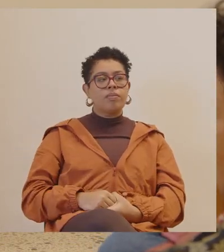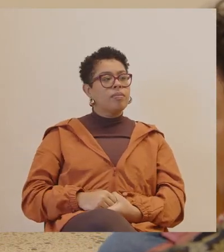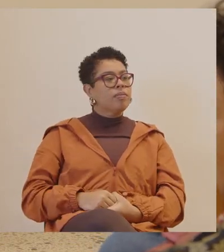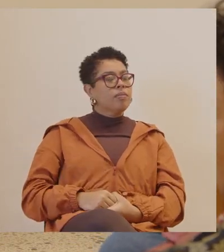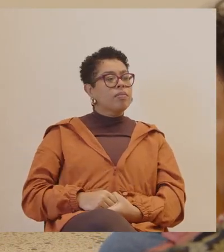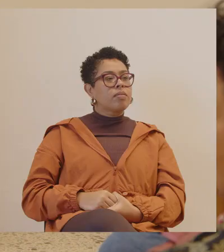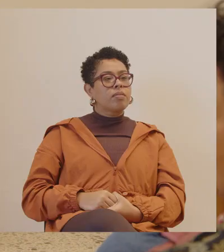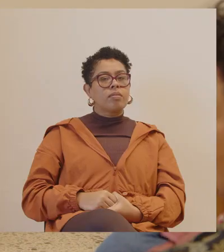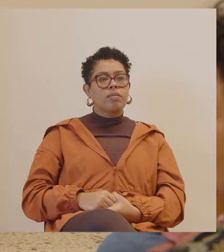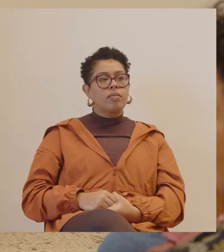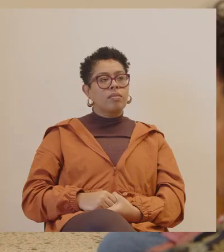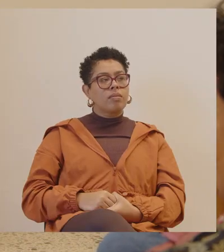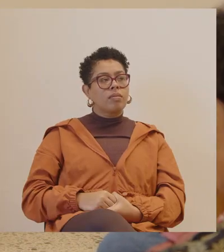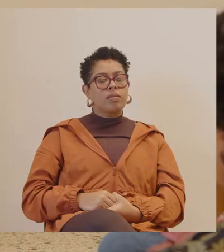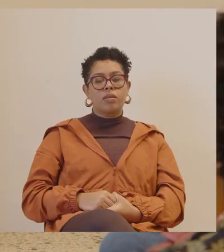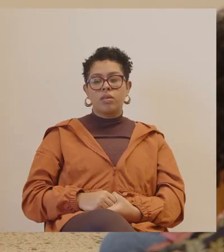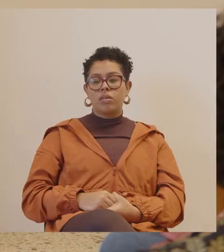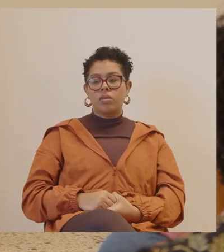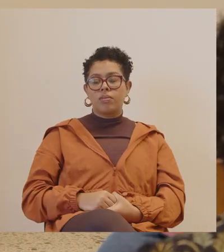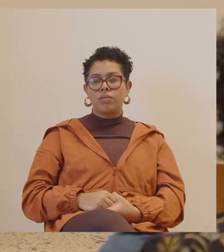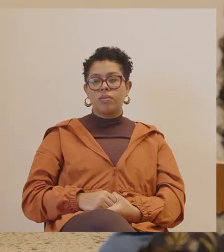aqui.